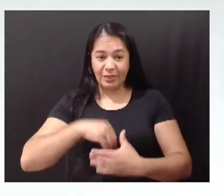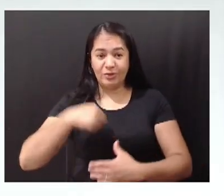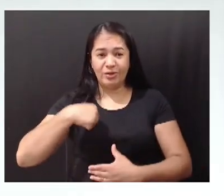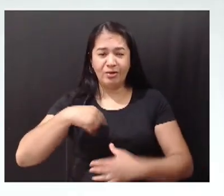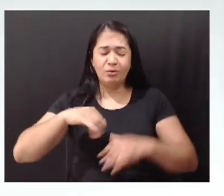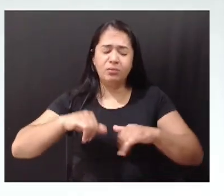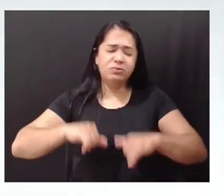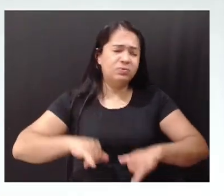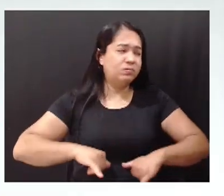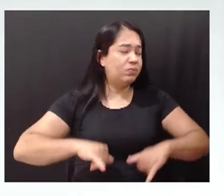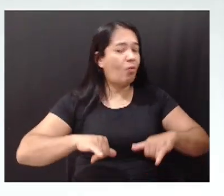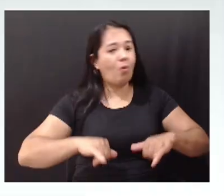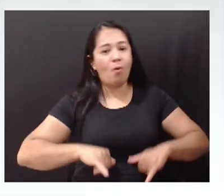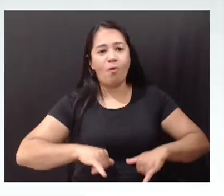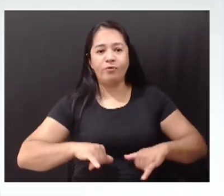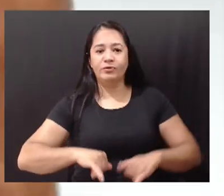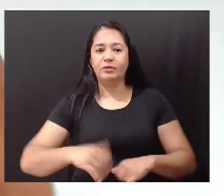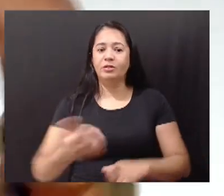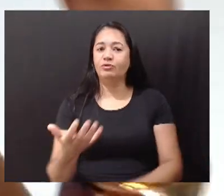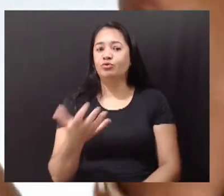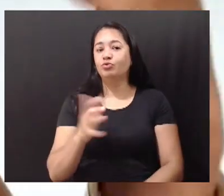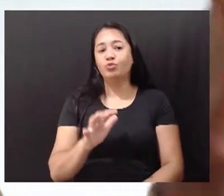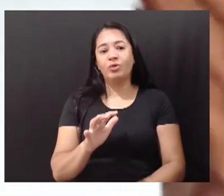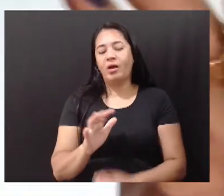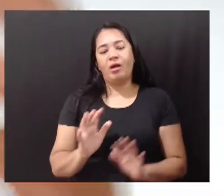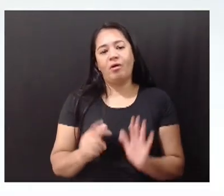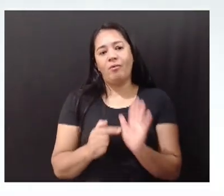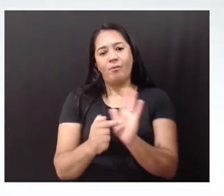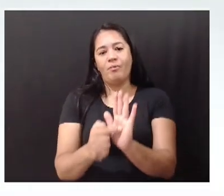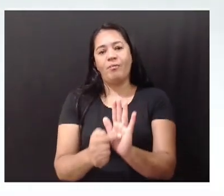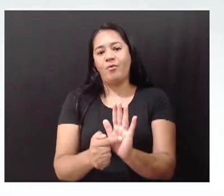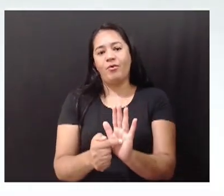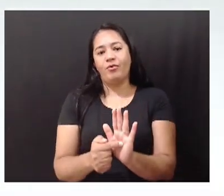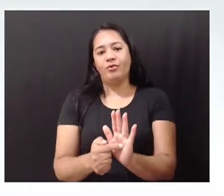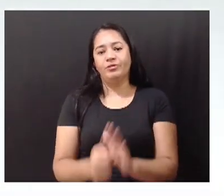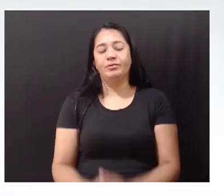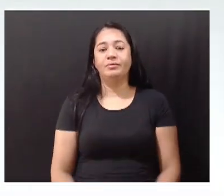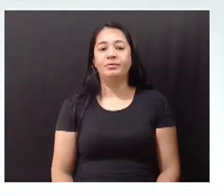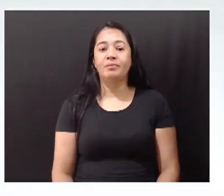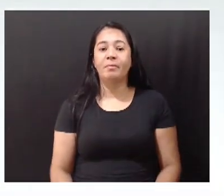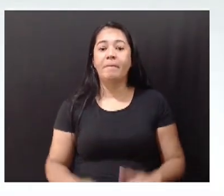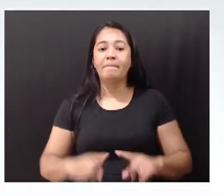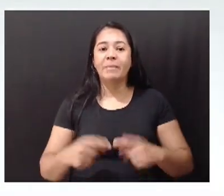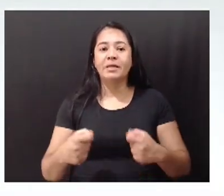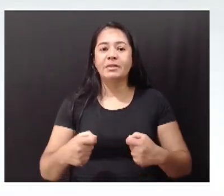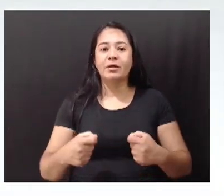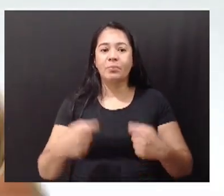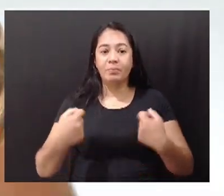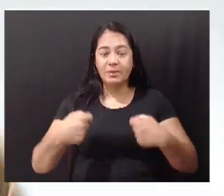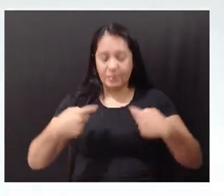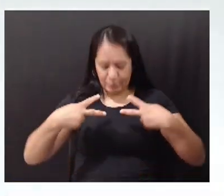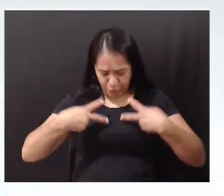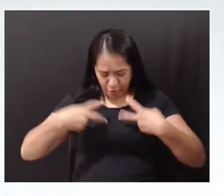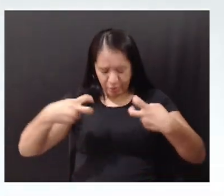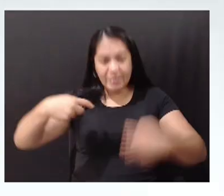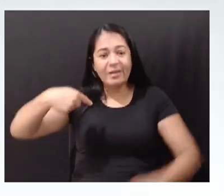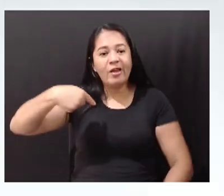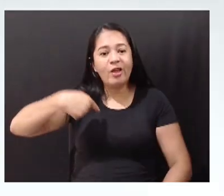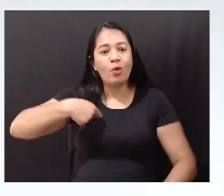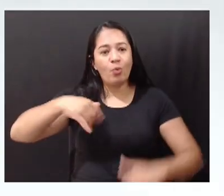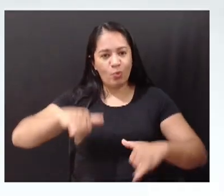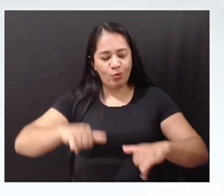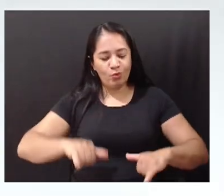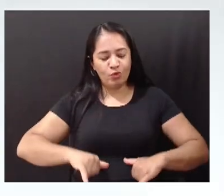que eu não quero mostrar, não é para mostrar para o outro, é me enxergar que eu estou sofrendo. E aí eu mascaro